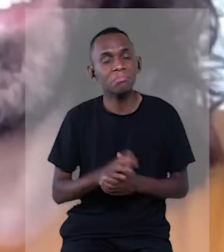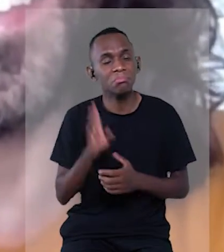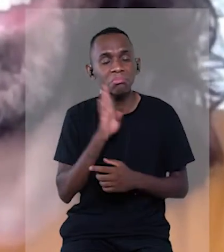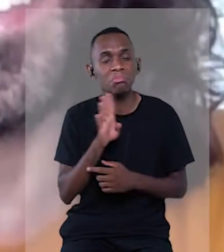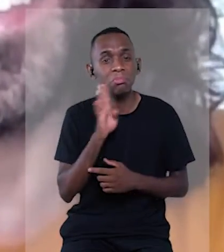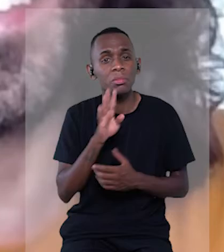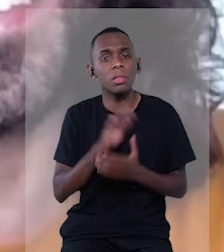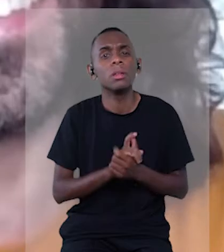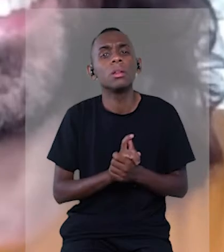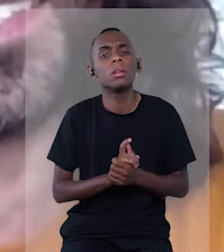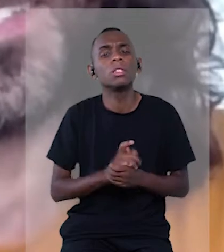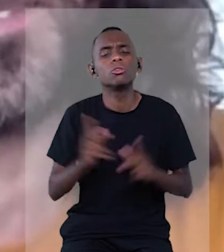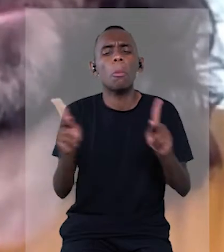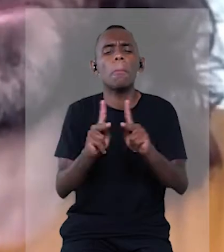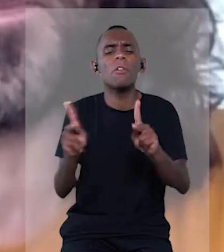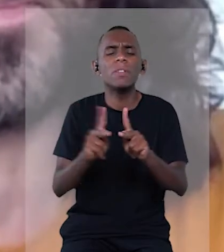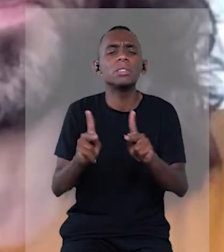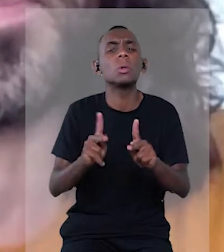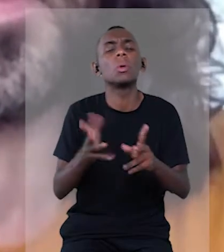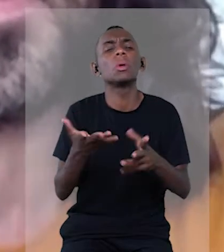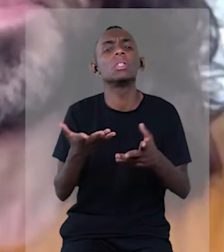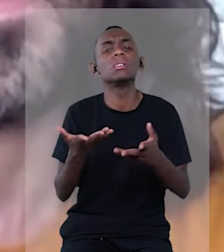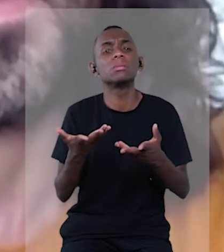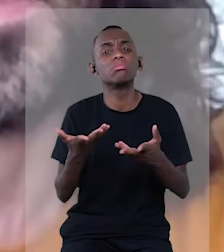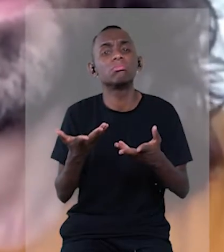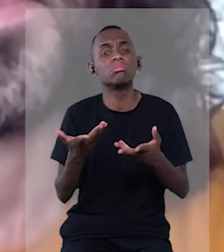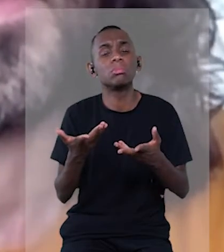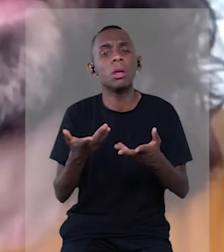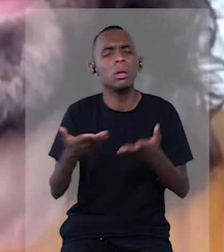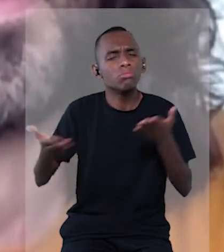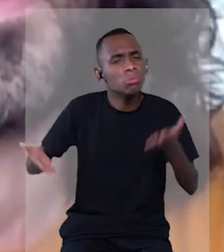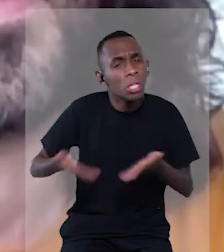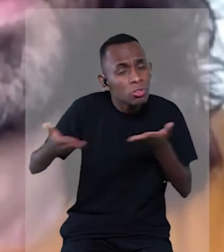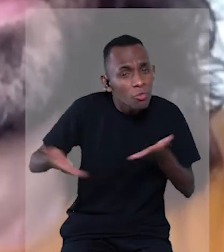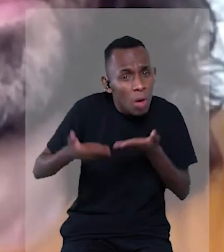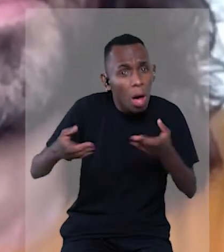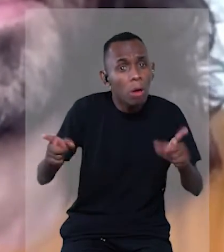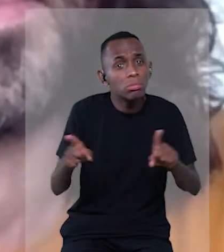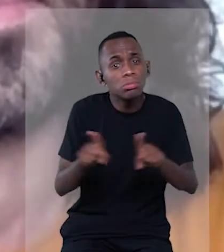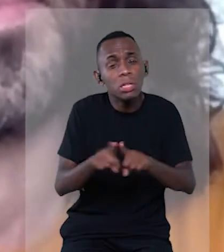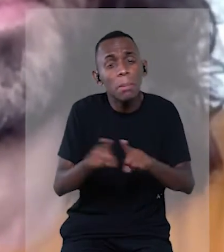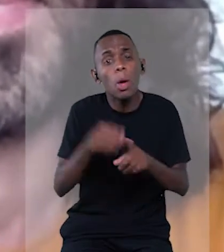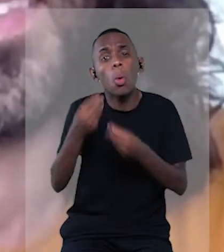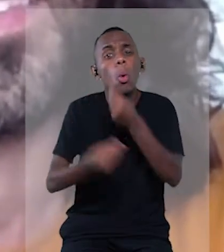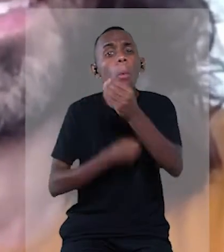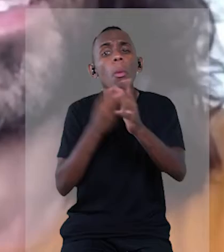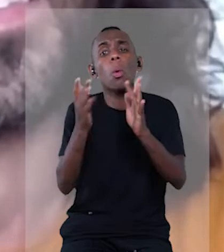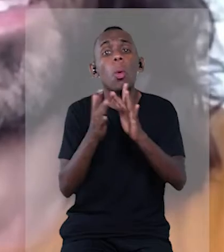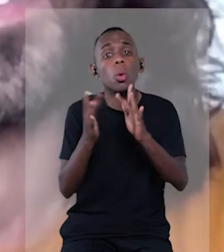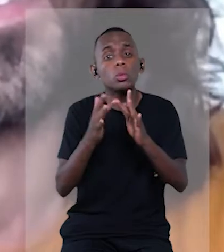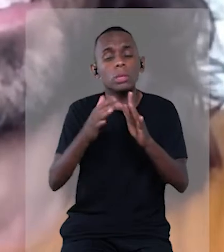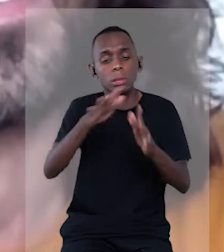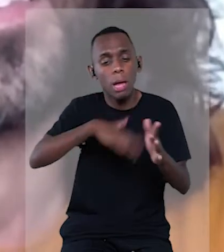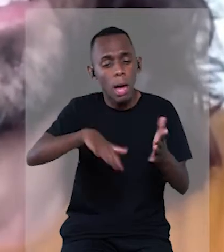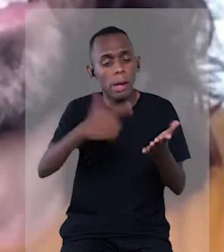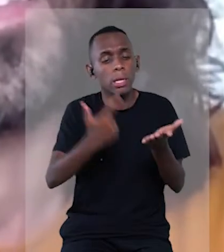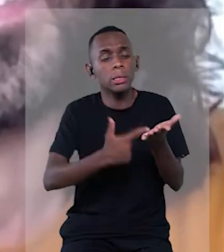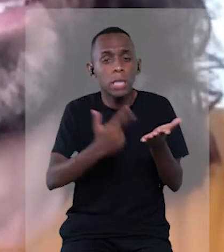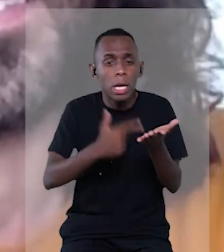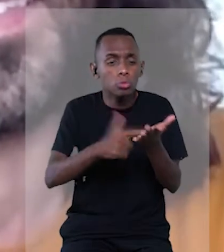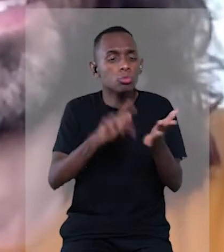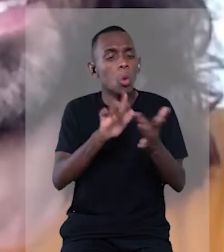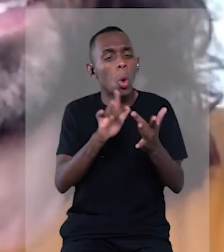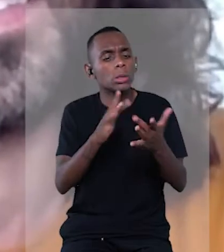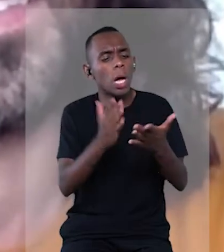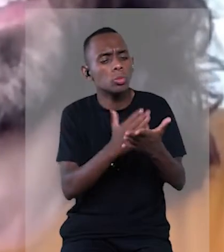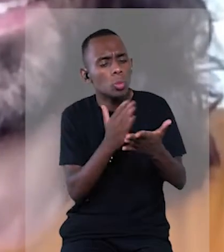bem legal. E seus professores, assim, te incentivavam também? Como é que foi seu contato mesmo com a literatura, com os